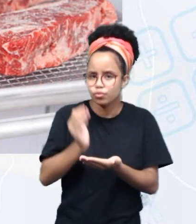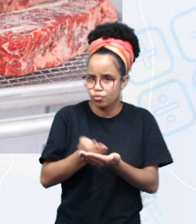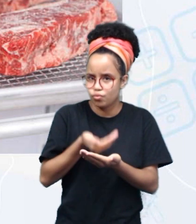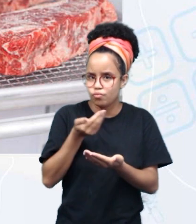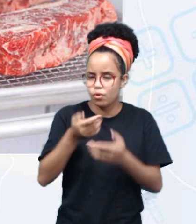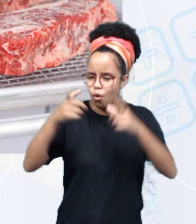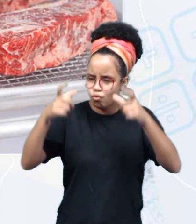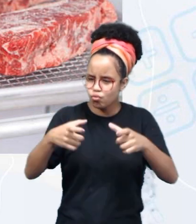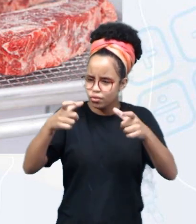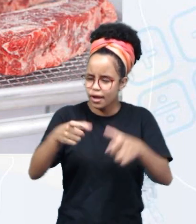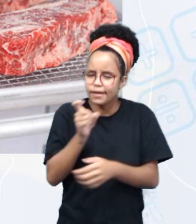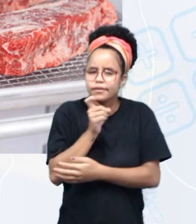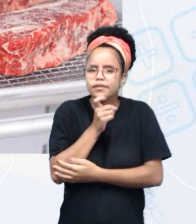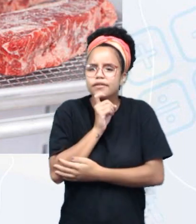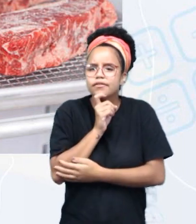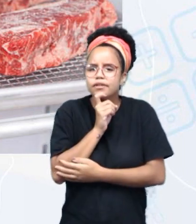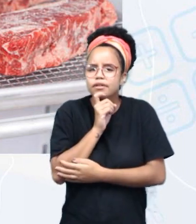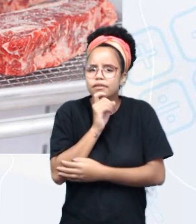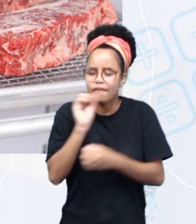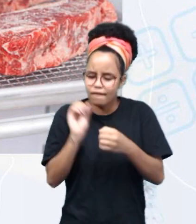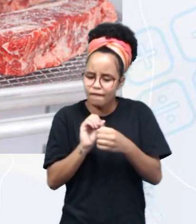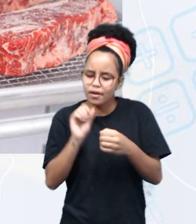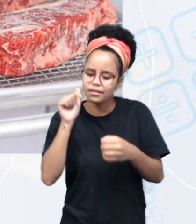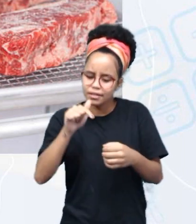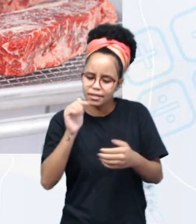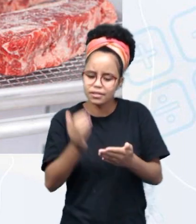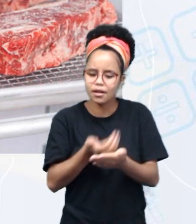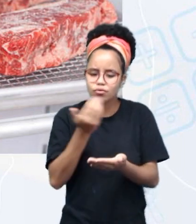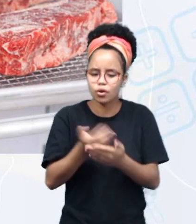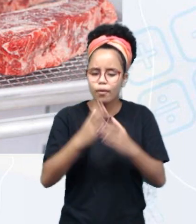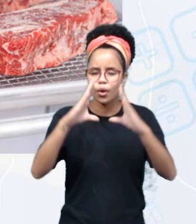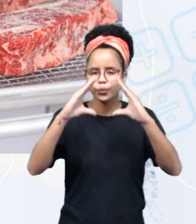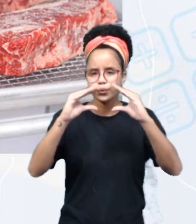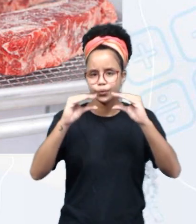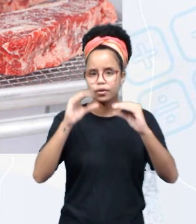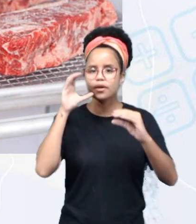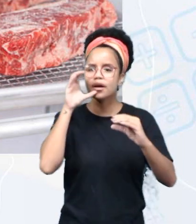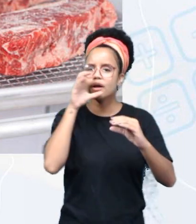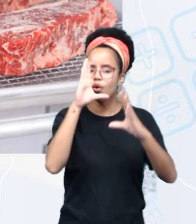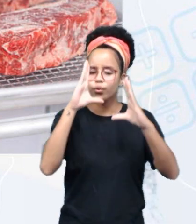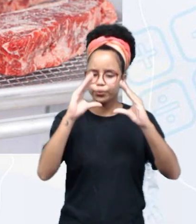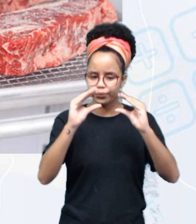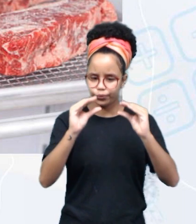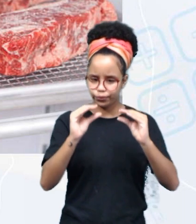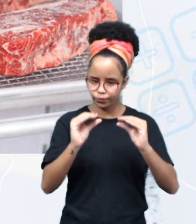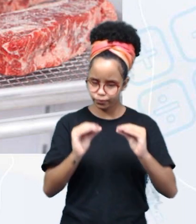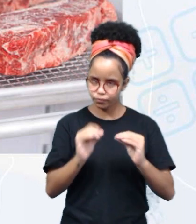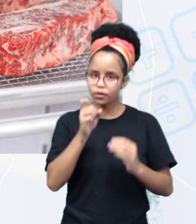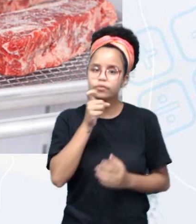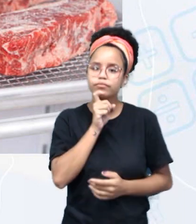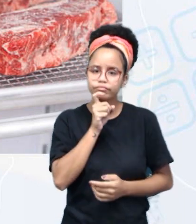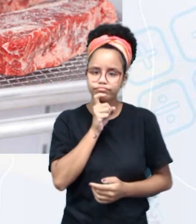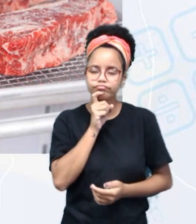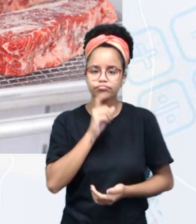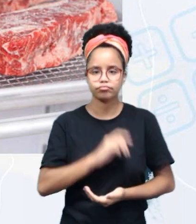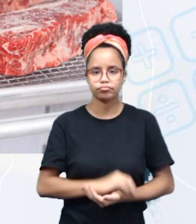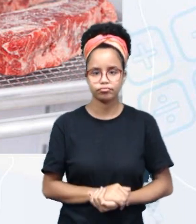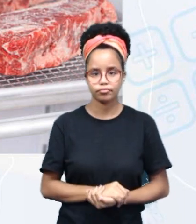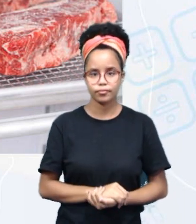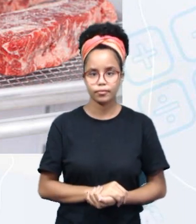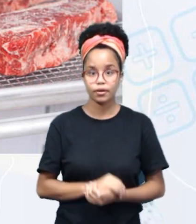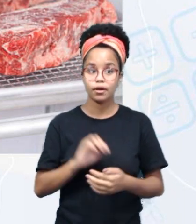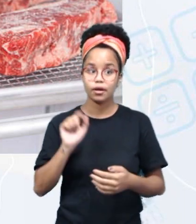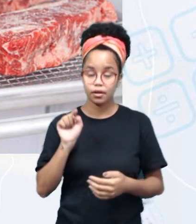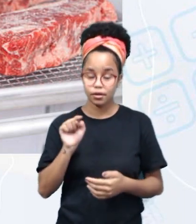frio fará com que essa sopa perca calor e esfrie. No caso da